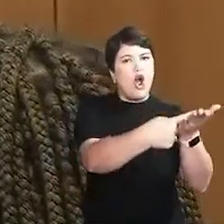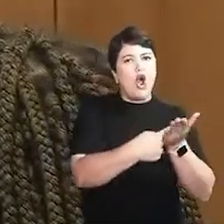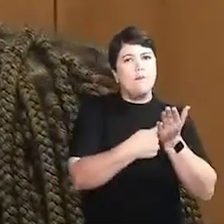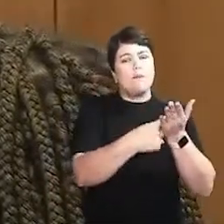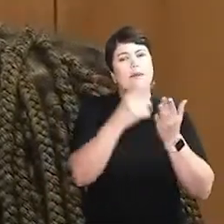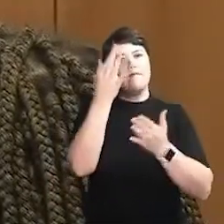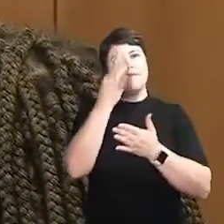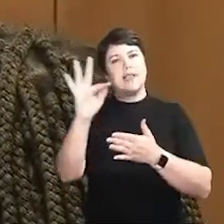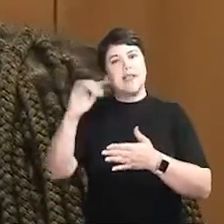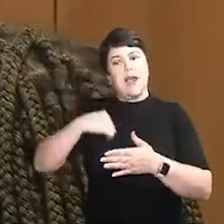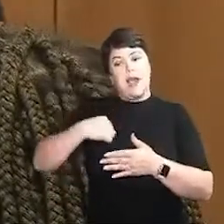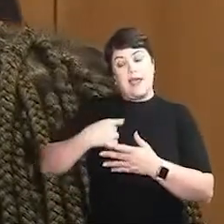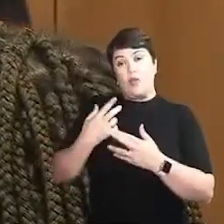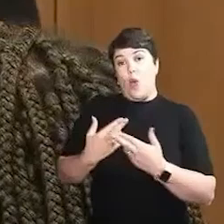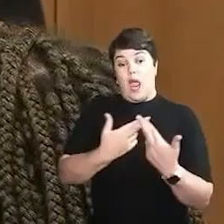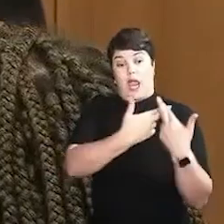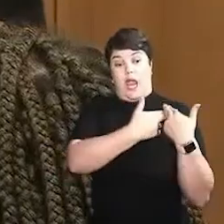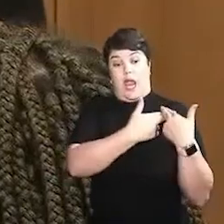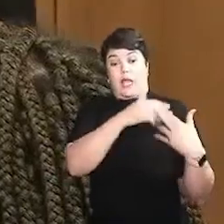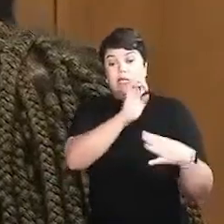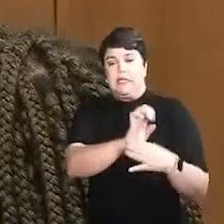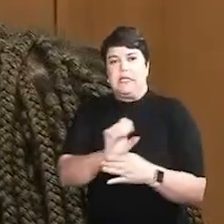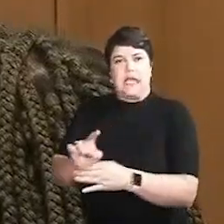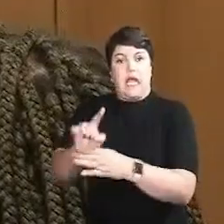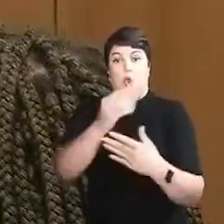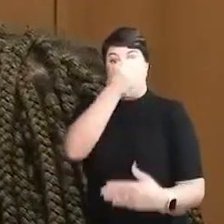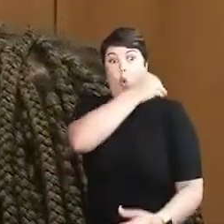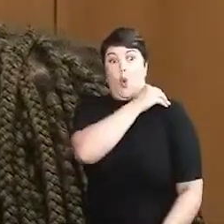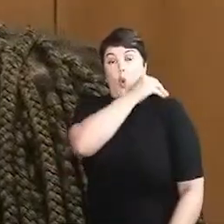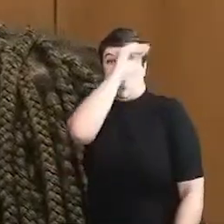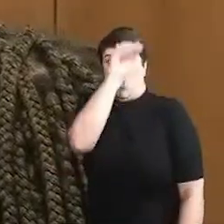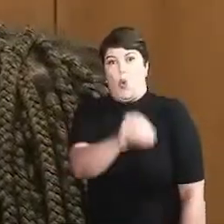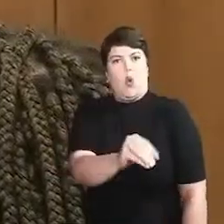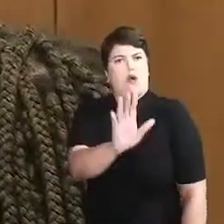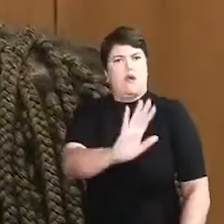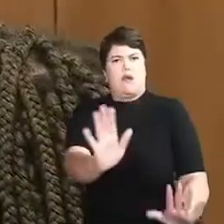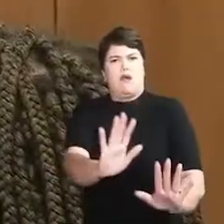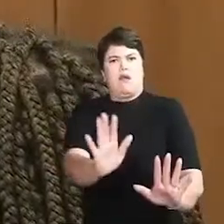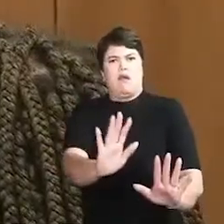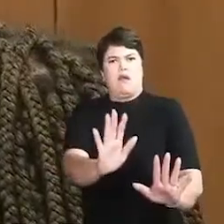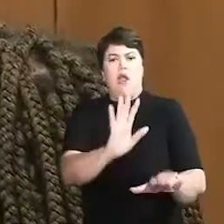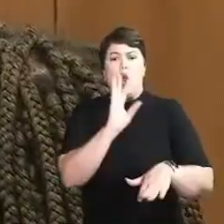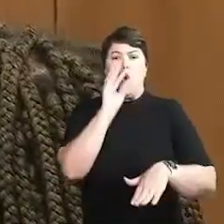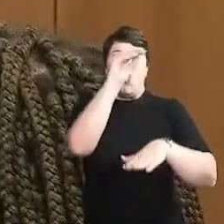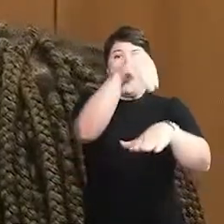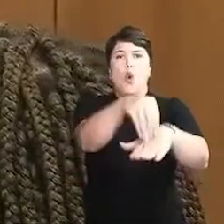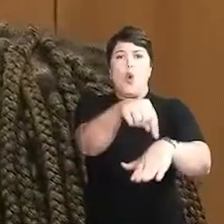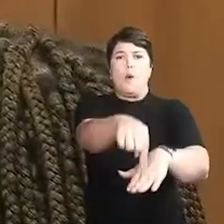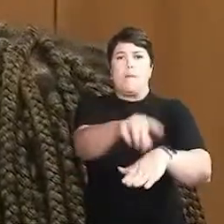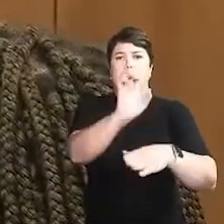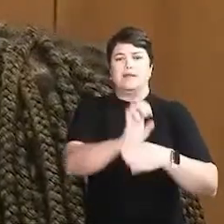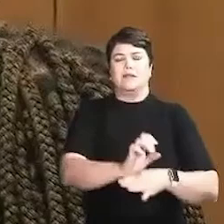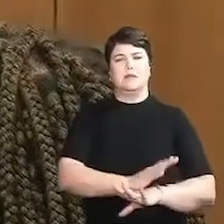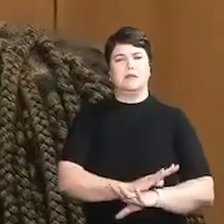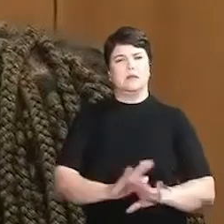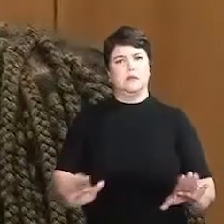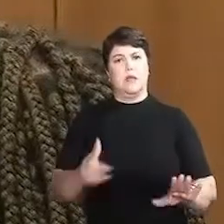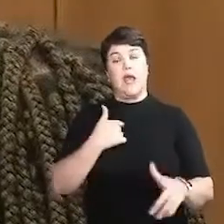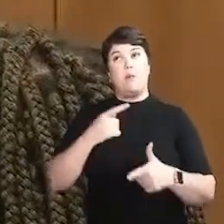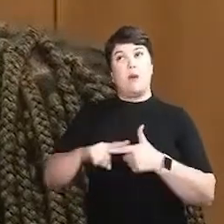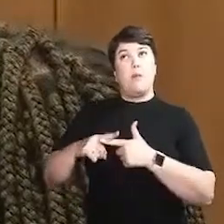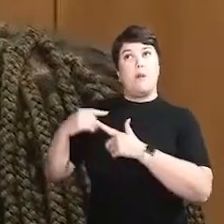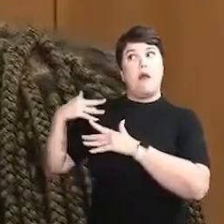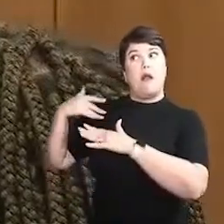e aqui não responsabilizo os estados a responsabilidade é estrutural de